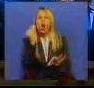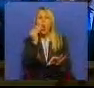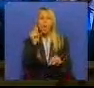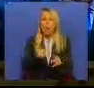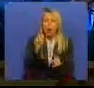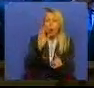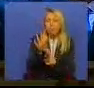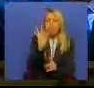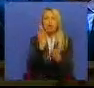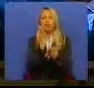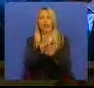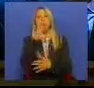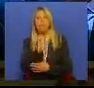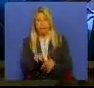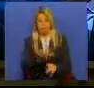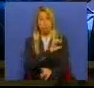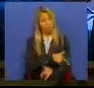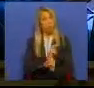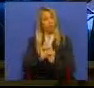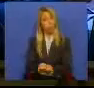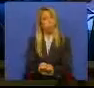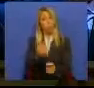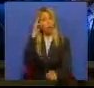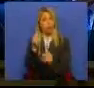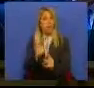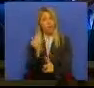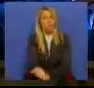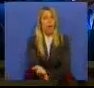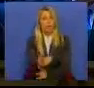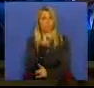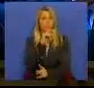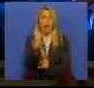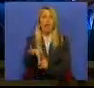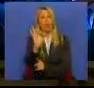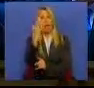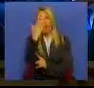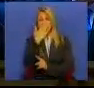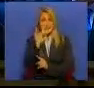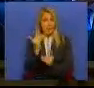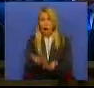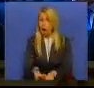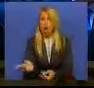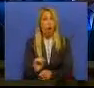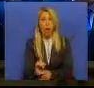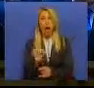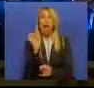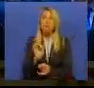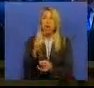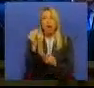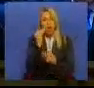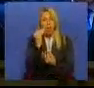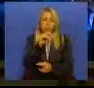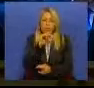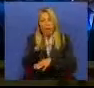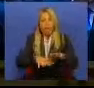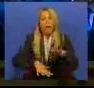essa escolha. Eu acho que, se não lhe derem o benefício da dúvida, estão e continuam do lado errado, daqueles que não